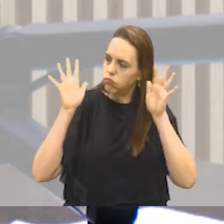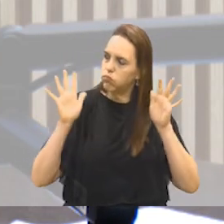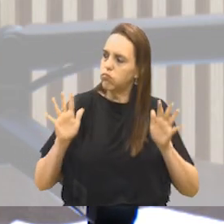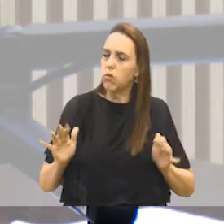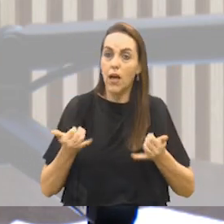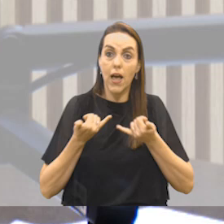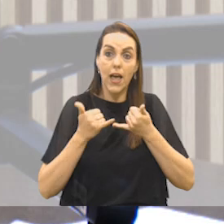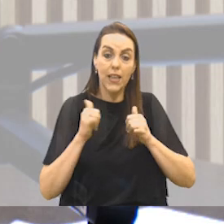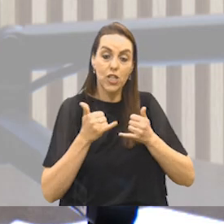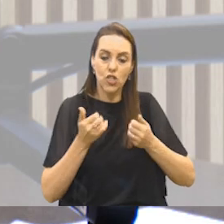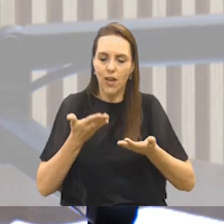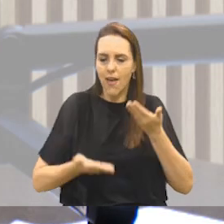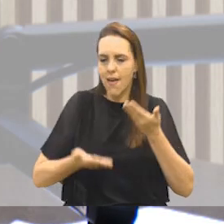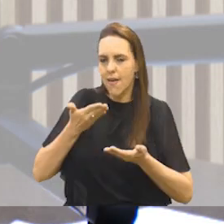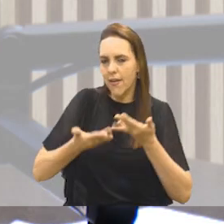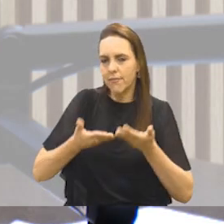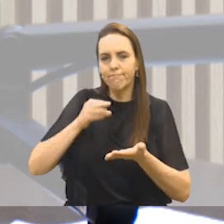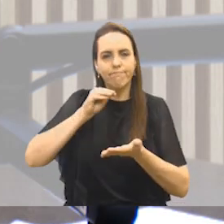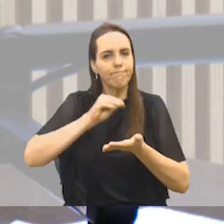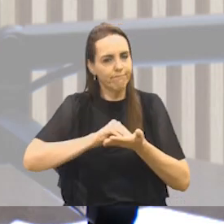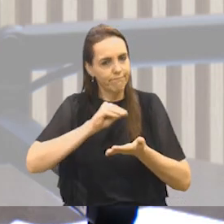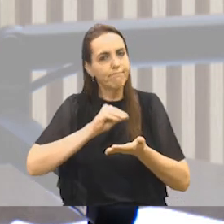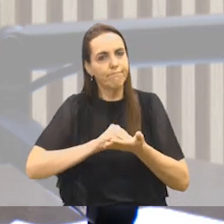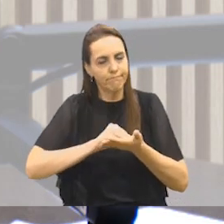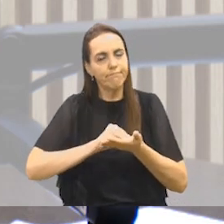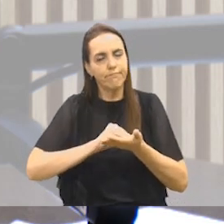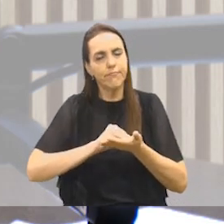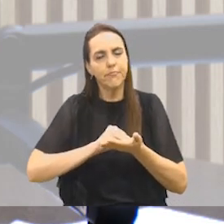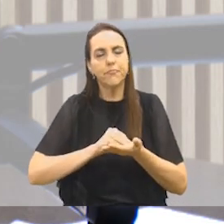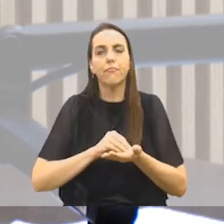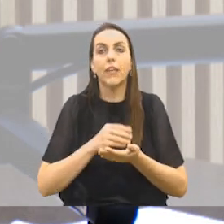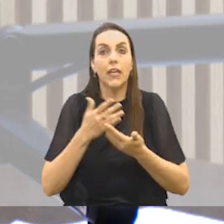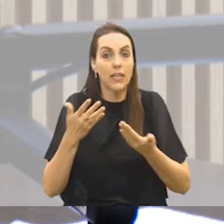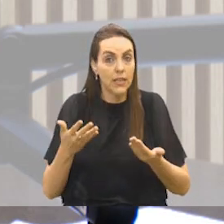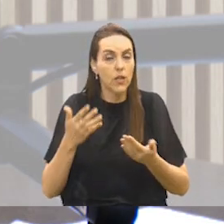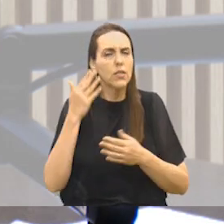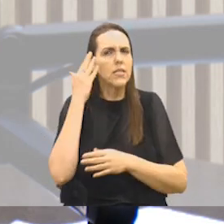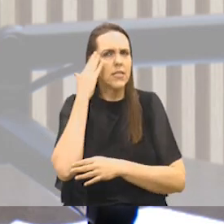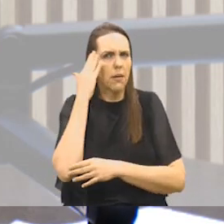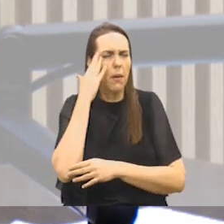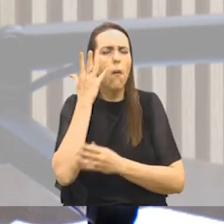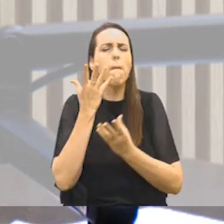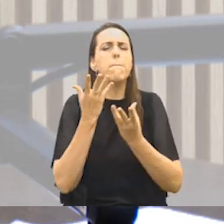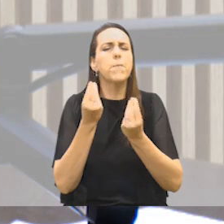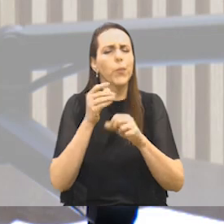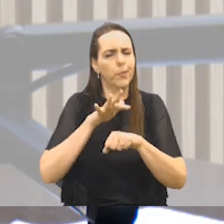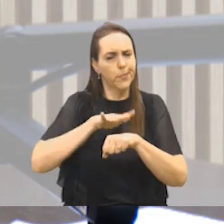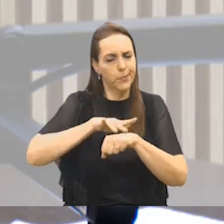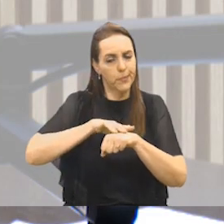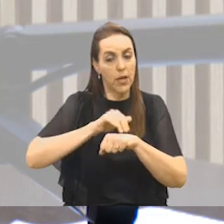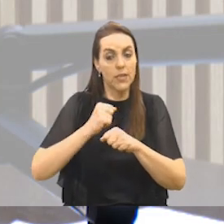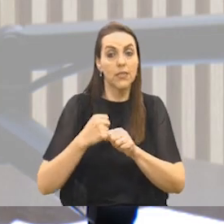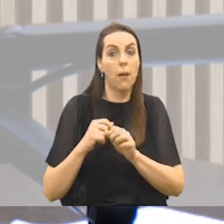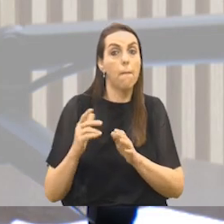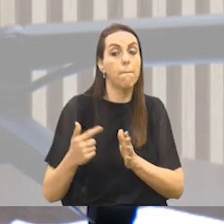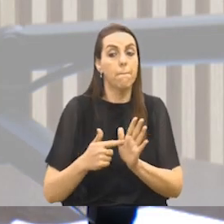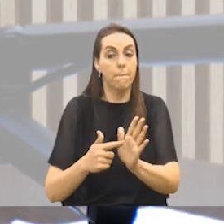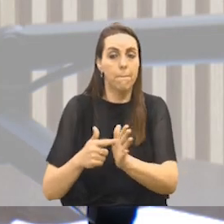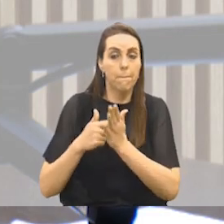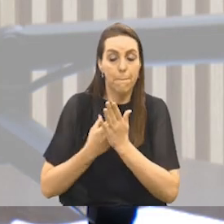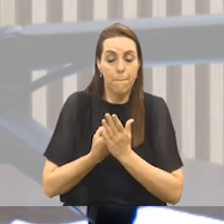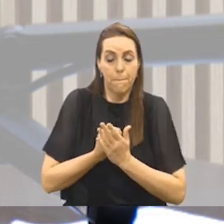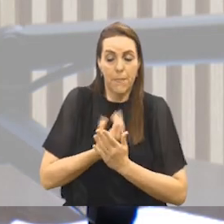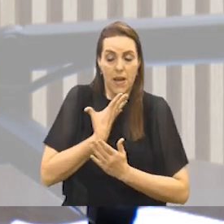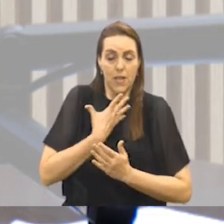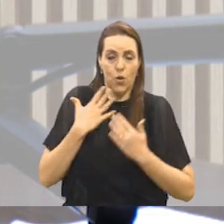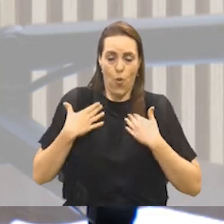energético, elas vão trabalhar todos os desequilíbrios que se encontram lá. E nós sabemos que muitas das doenças, elas se manifestam no